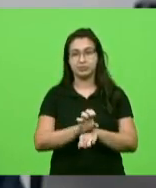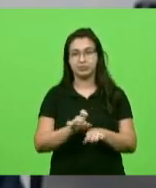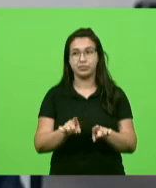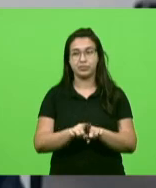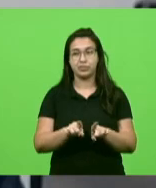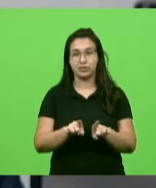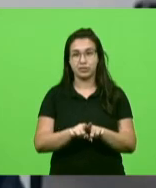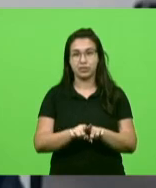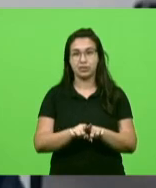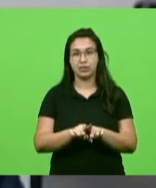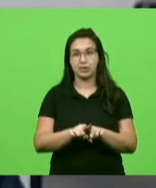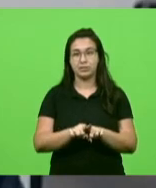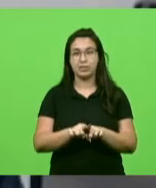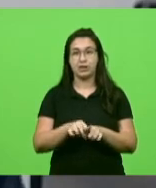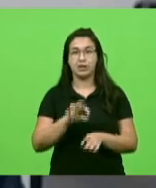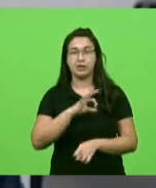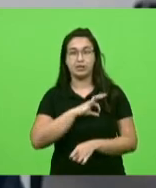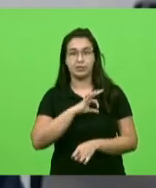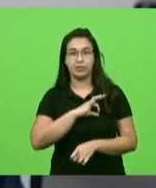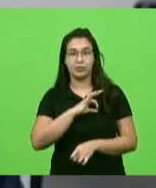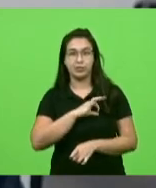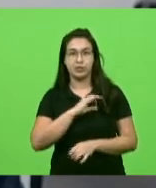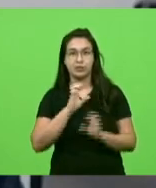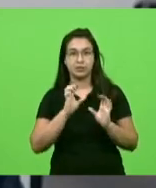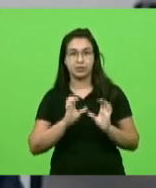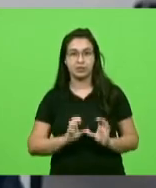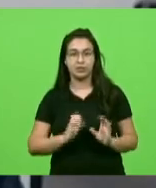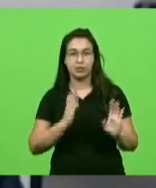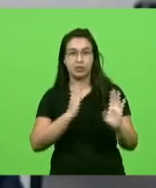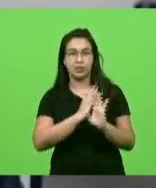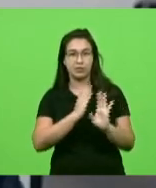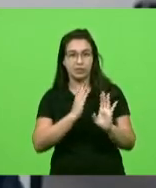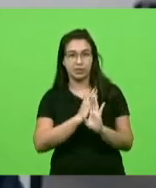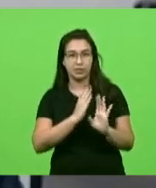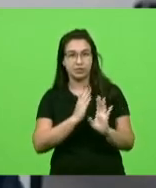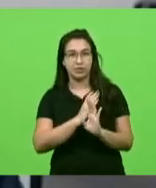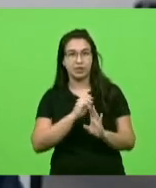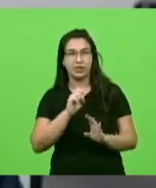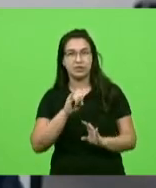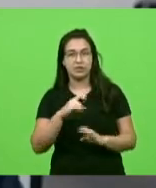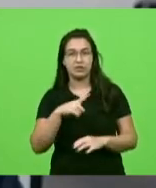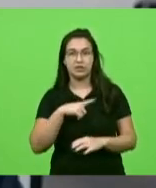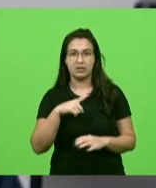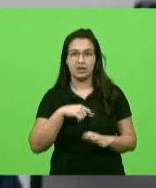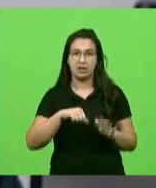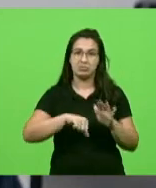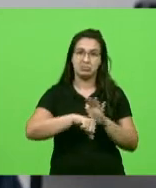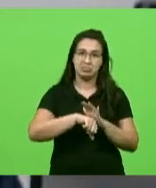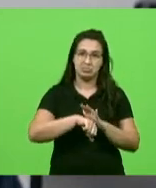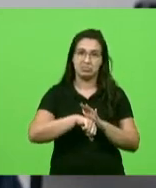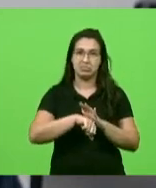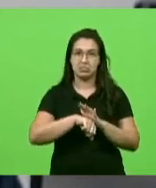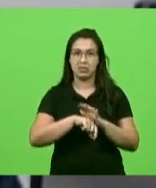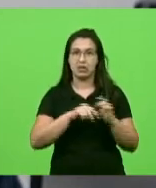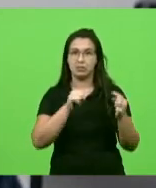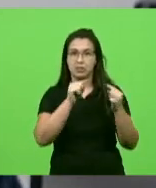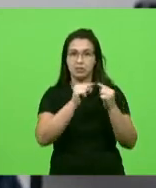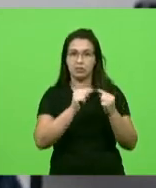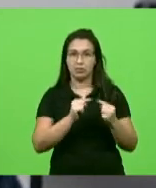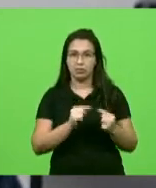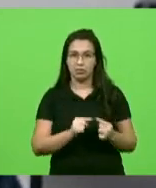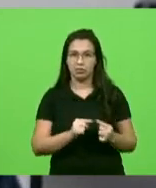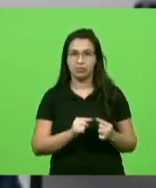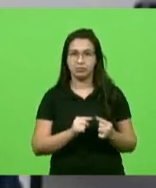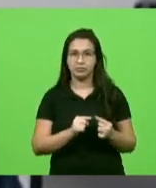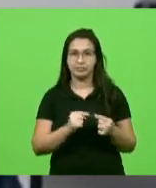a apuração dos fatos pela Polícia Civil a fim de investigar a ocorrência também de alguma outra criminal relacionada a malfadada